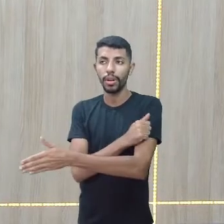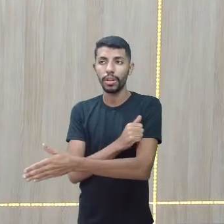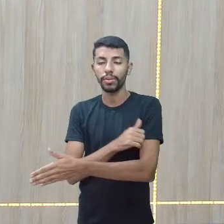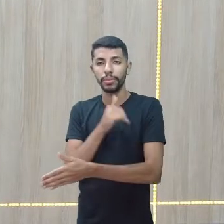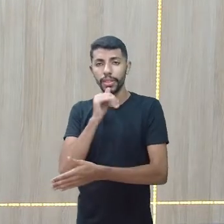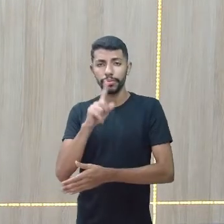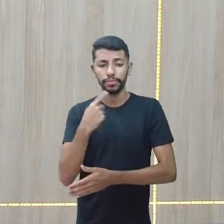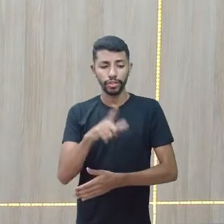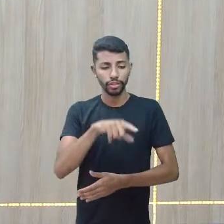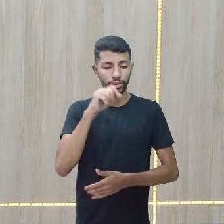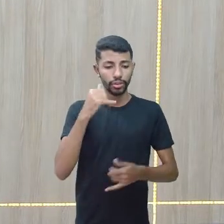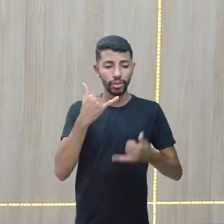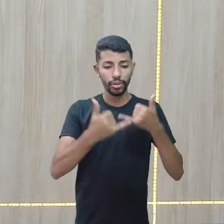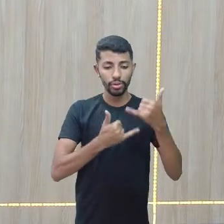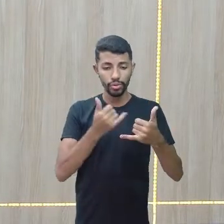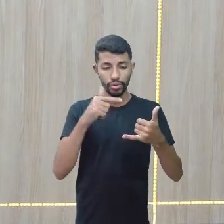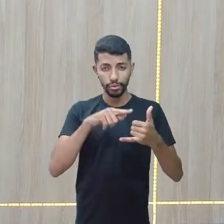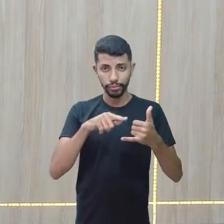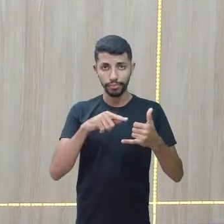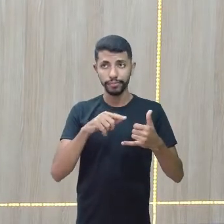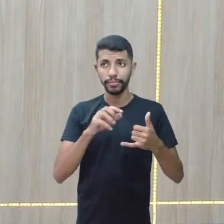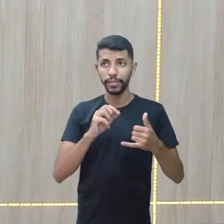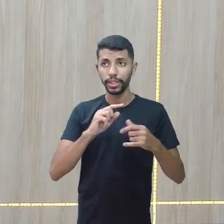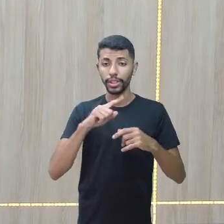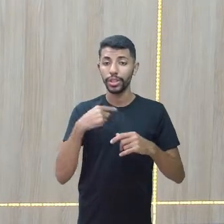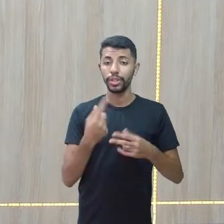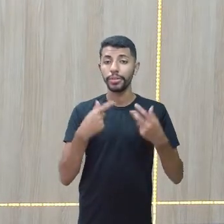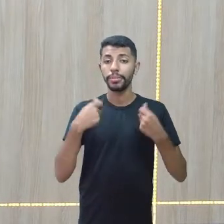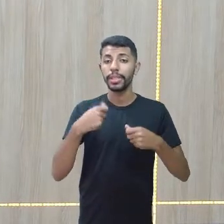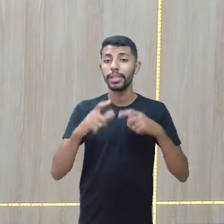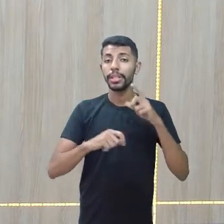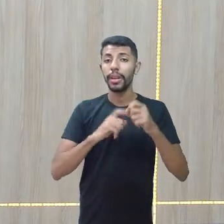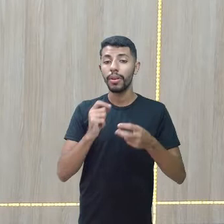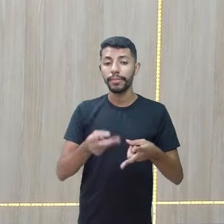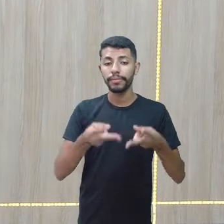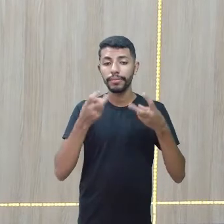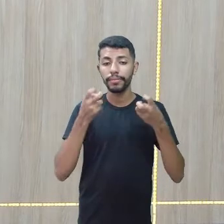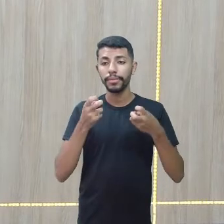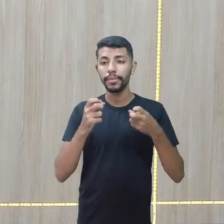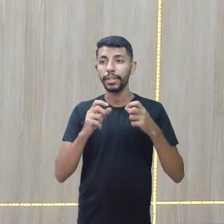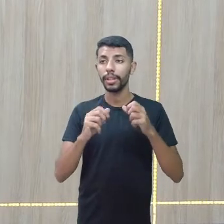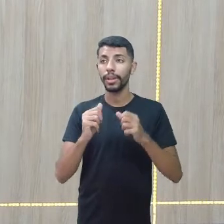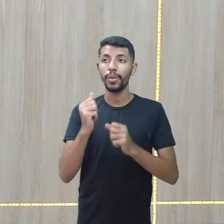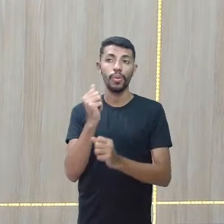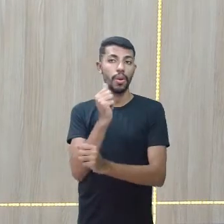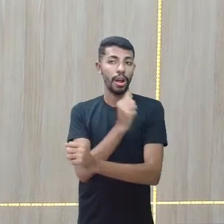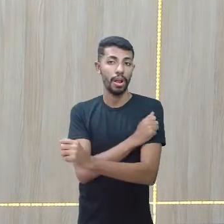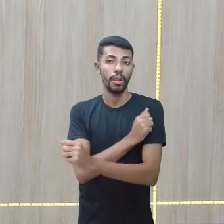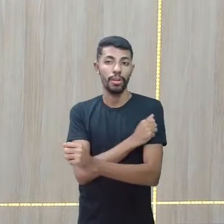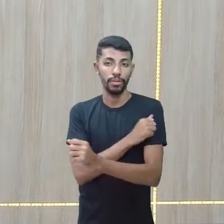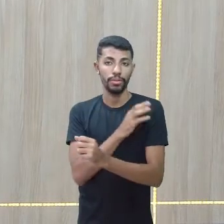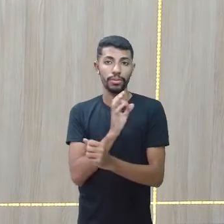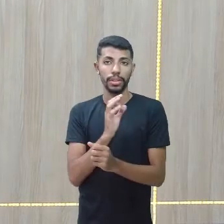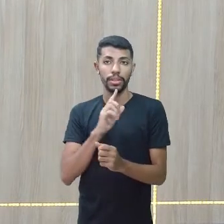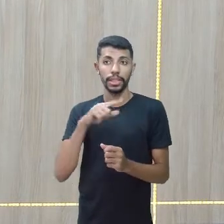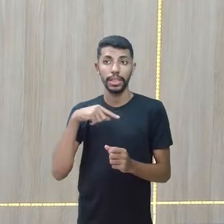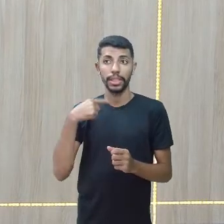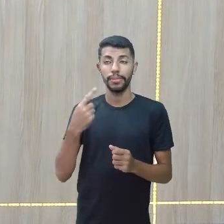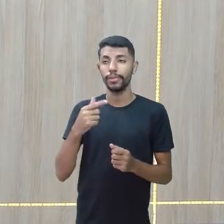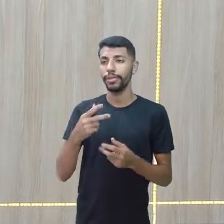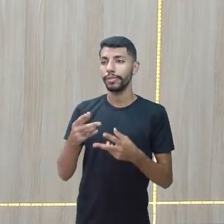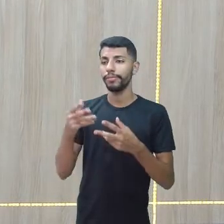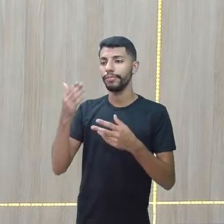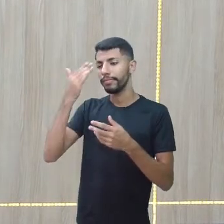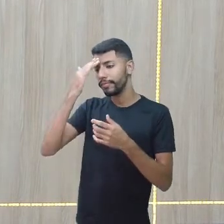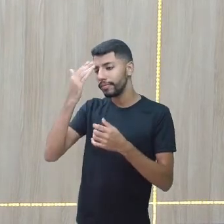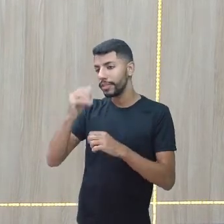selecionar um jogo, a gente visualiza o estudante, e aí a gente considera as